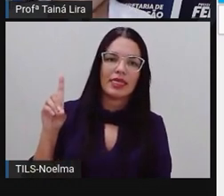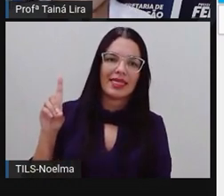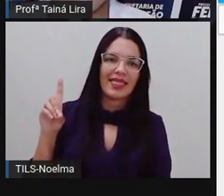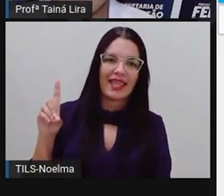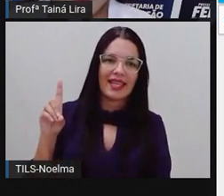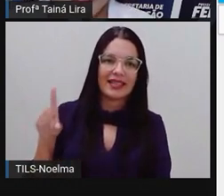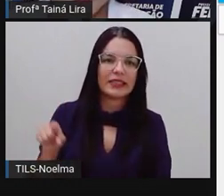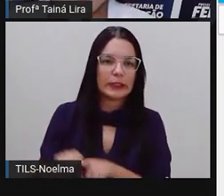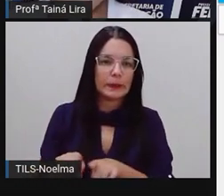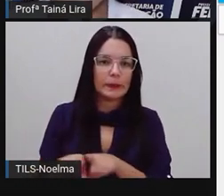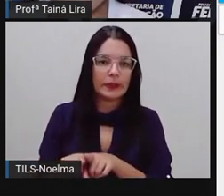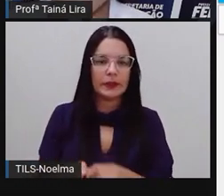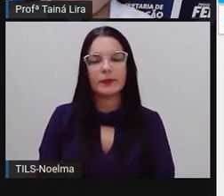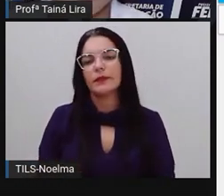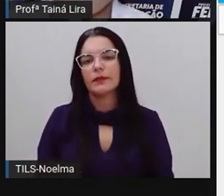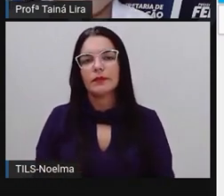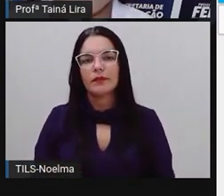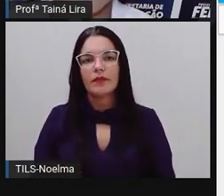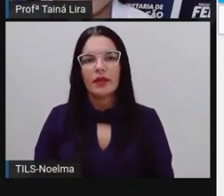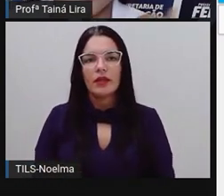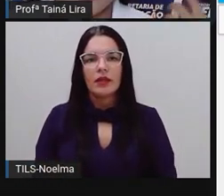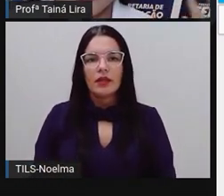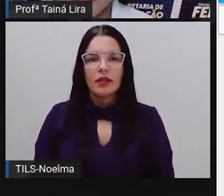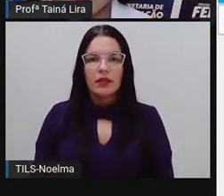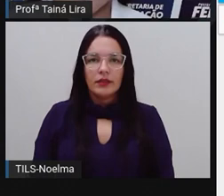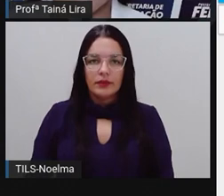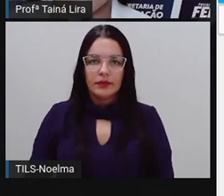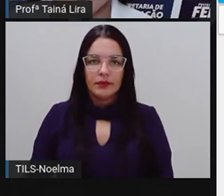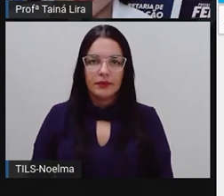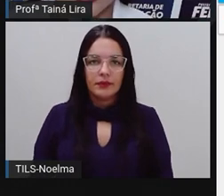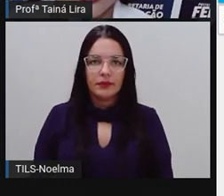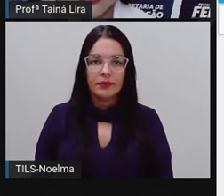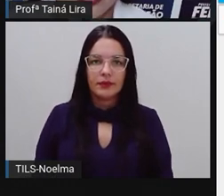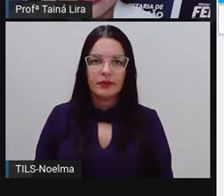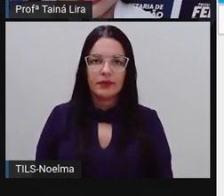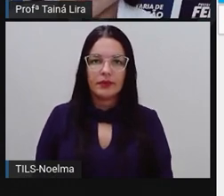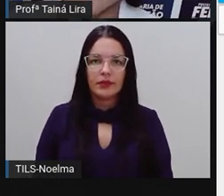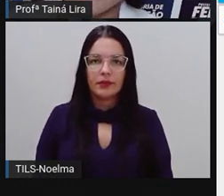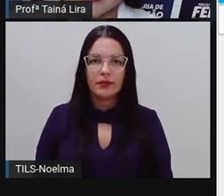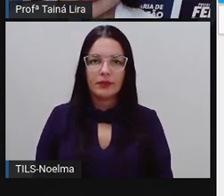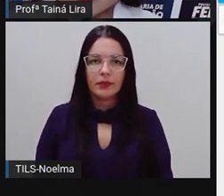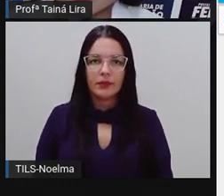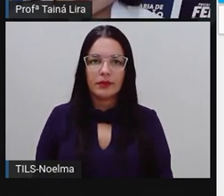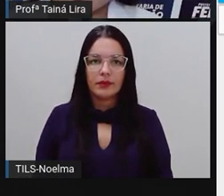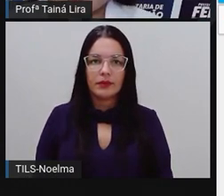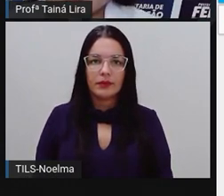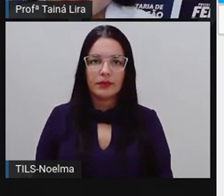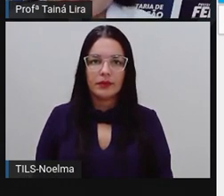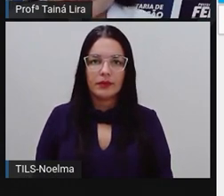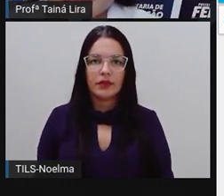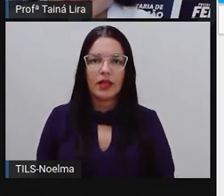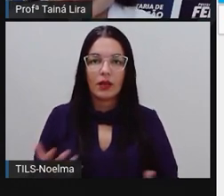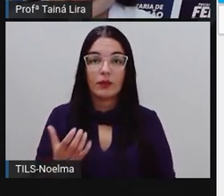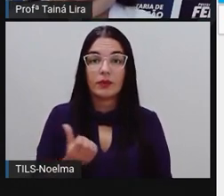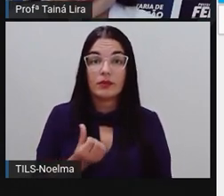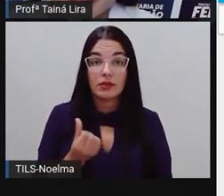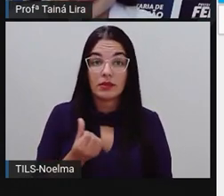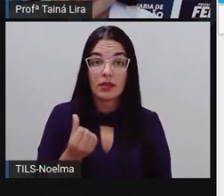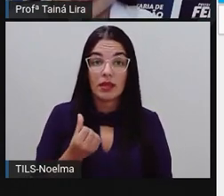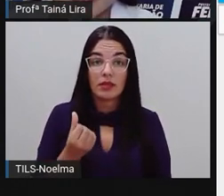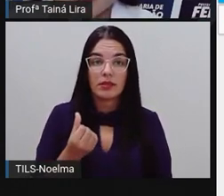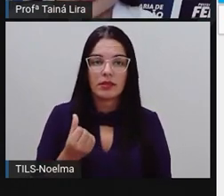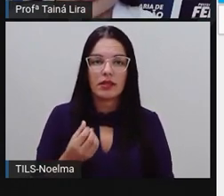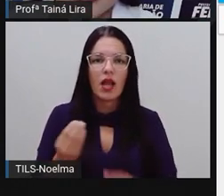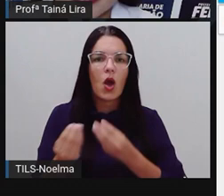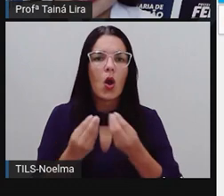para o mercado Na verdade onde eles eram ali negociados e vendidos certo a número 6 ó